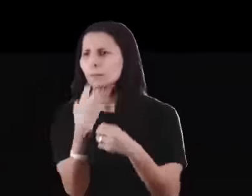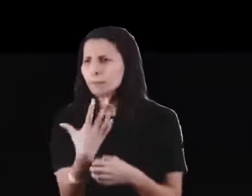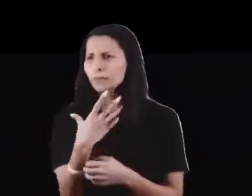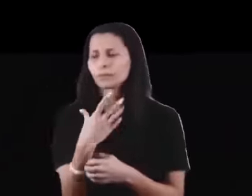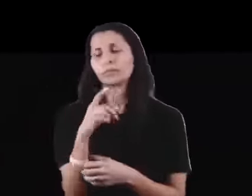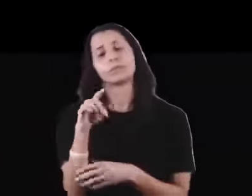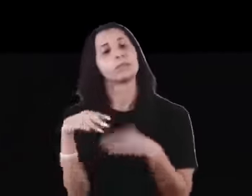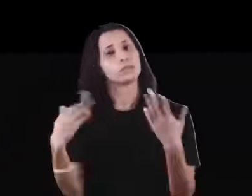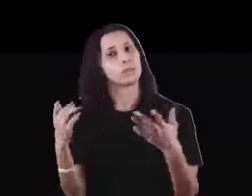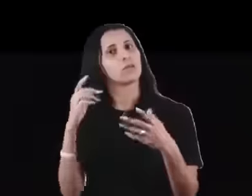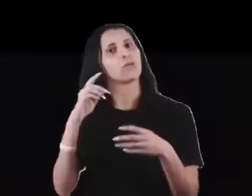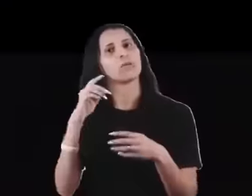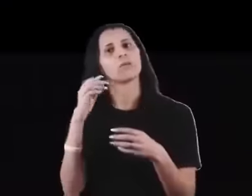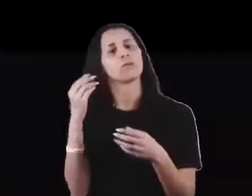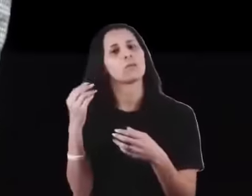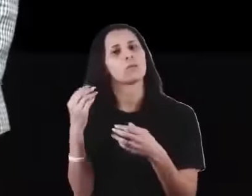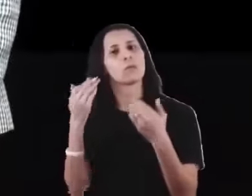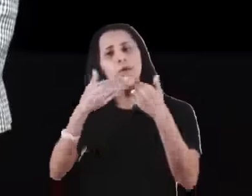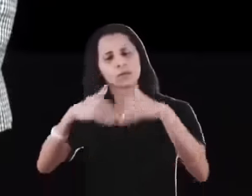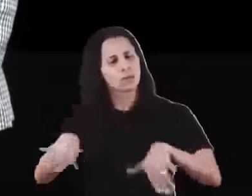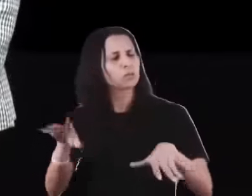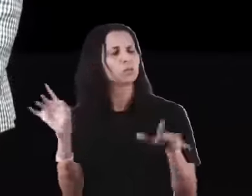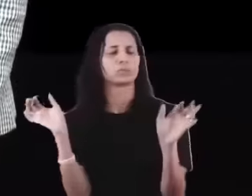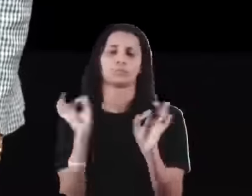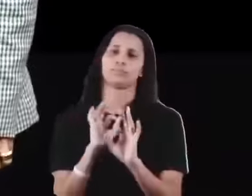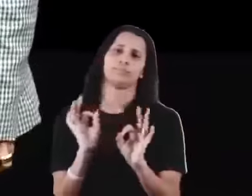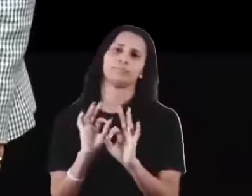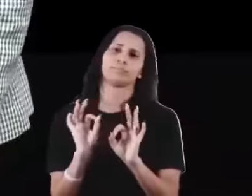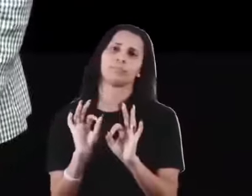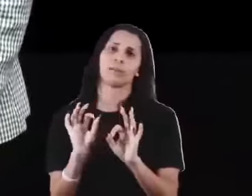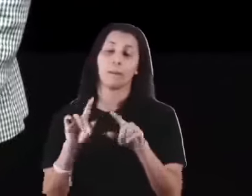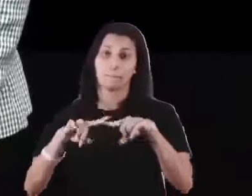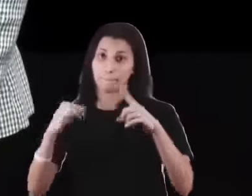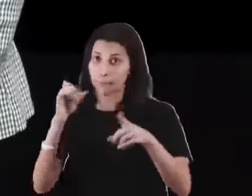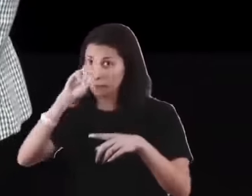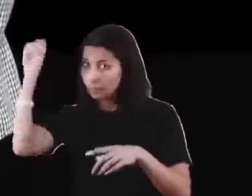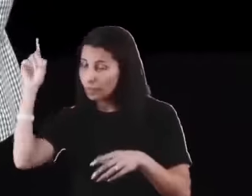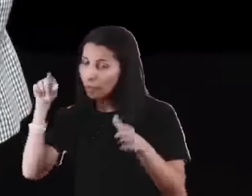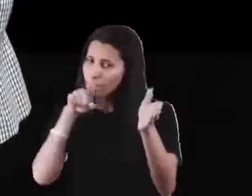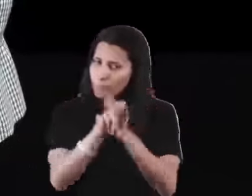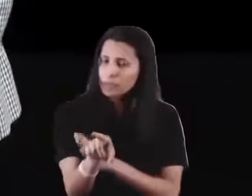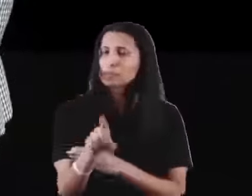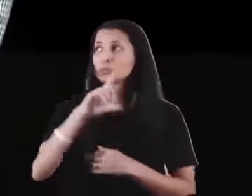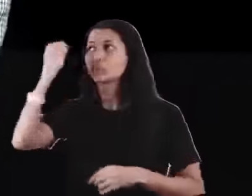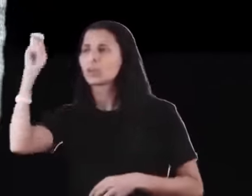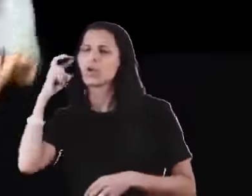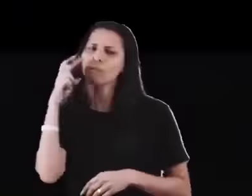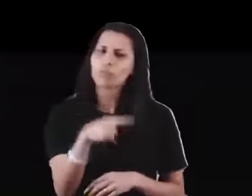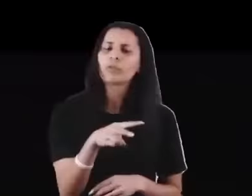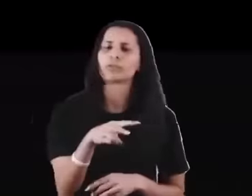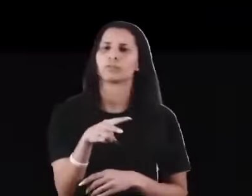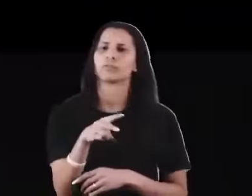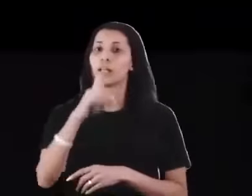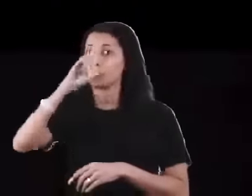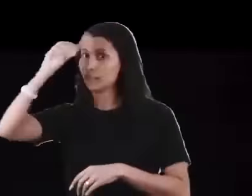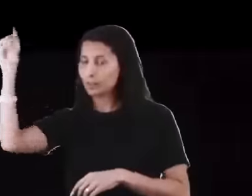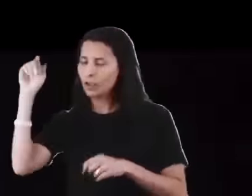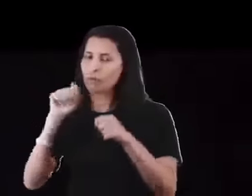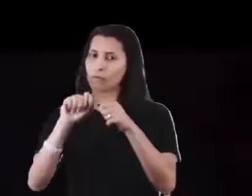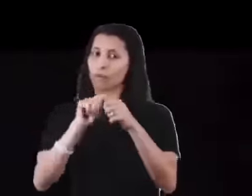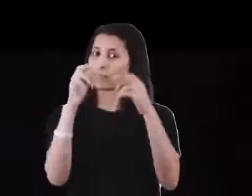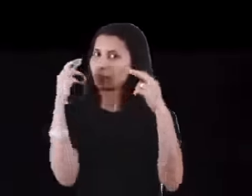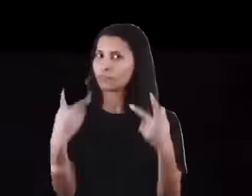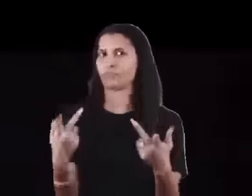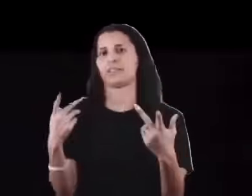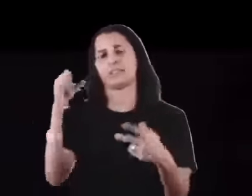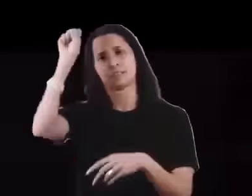servido mas Deus perguntou é mas Deus viu mas Deus enxergou mas dois pés